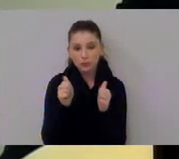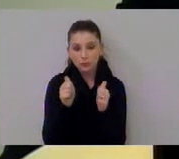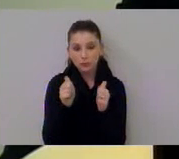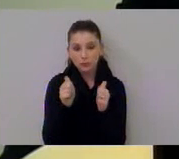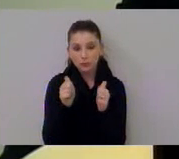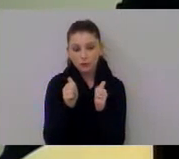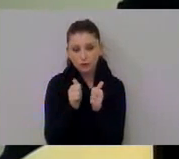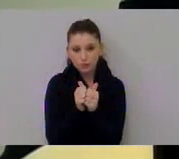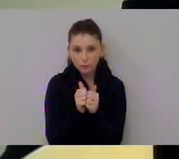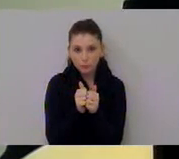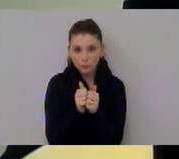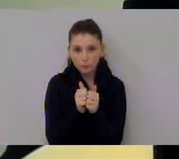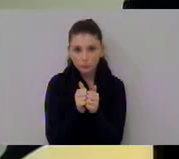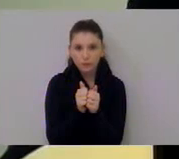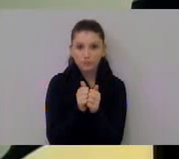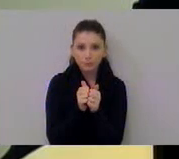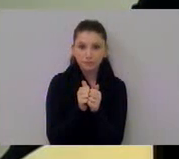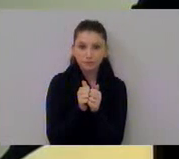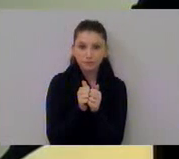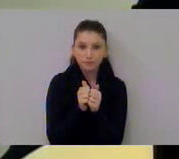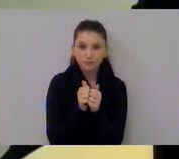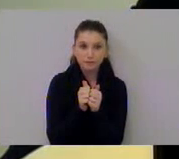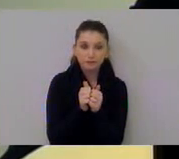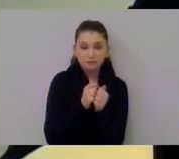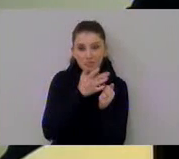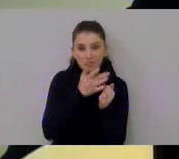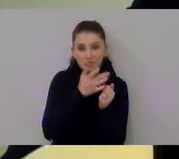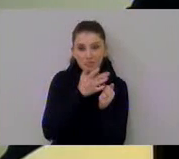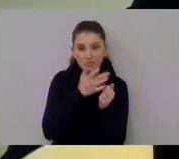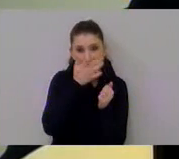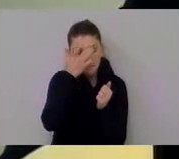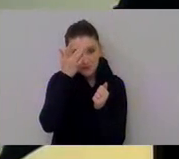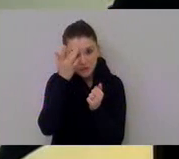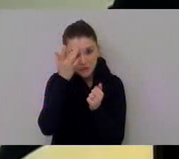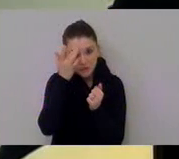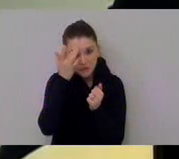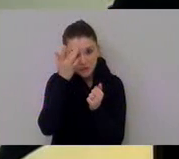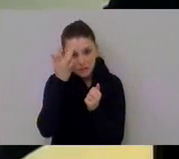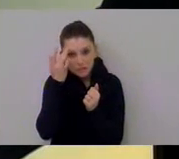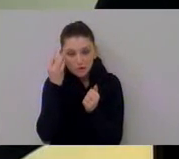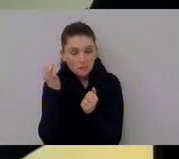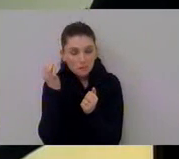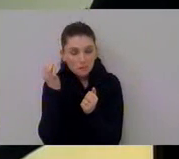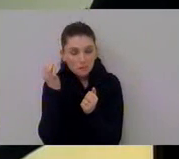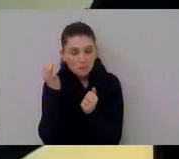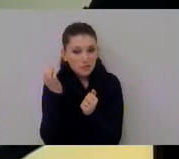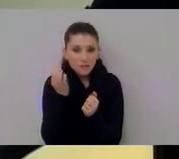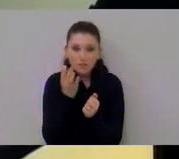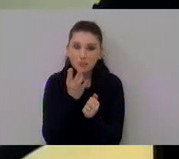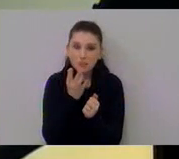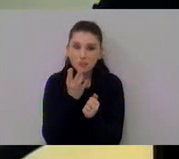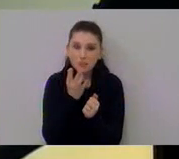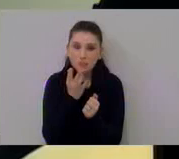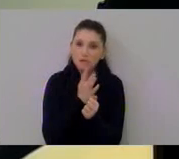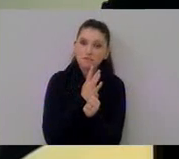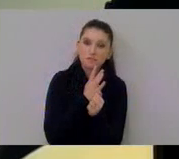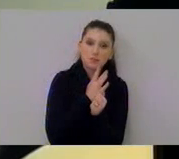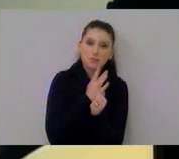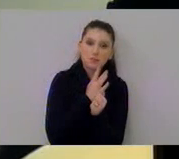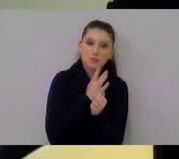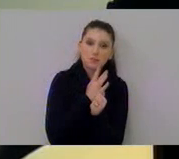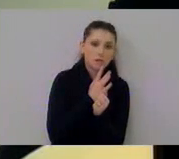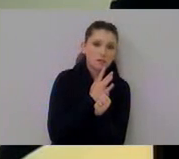As pessoas humildes de Joinville, de todos os cantos,